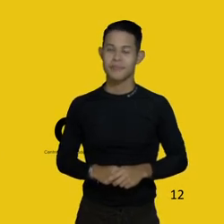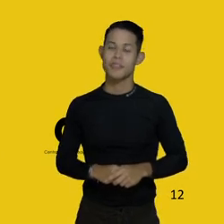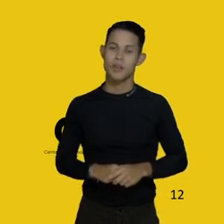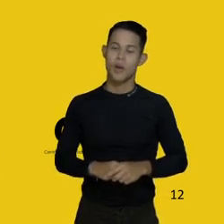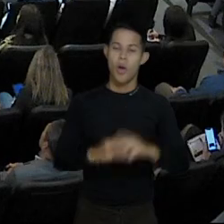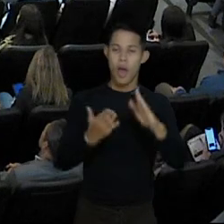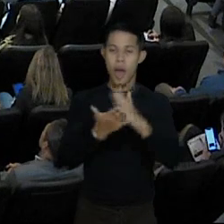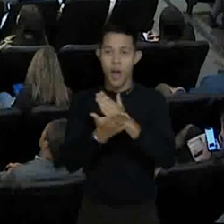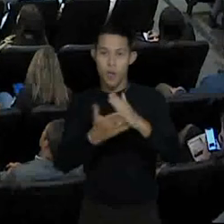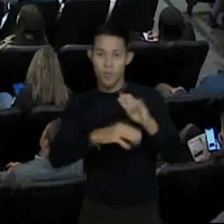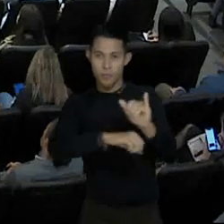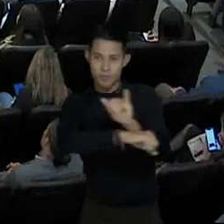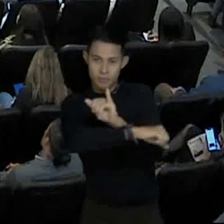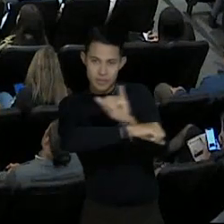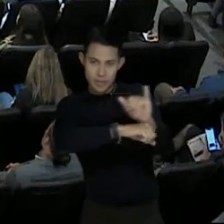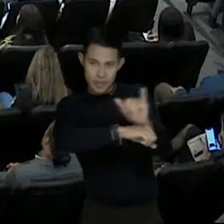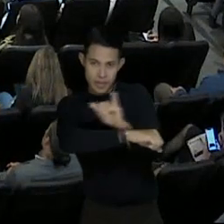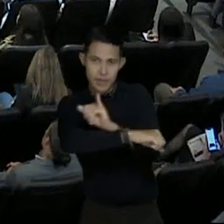estratégias